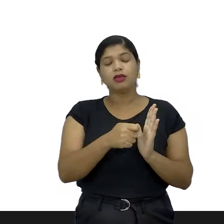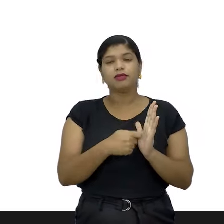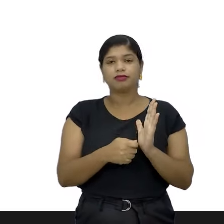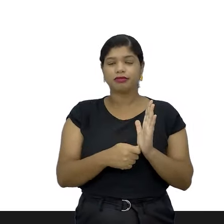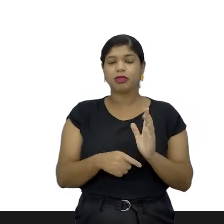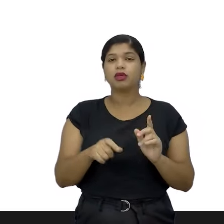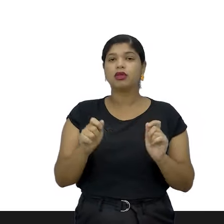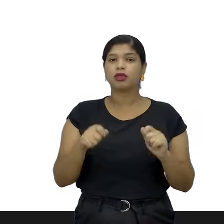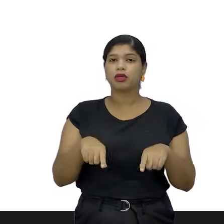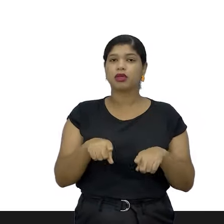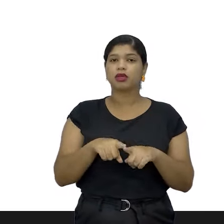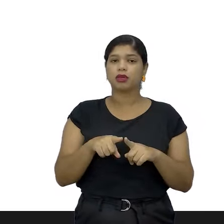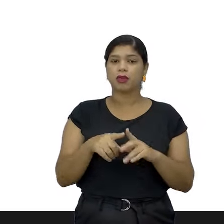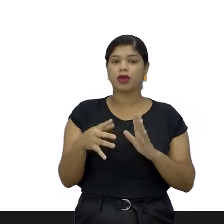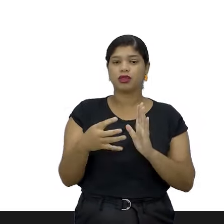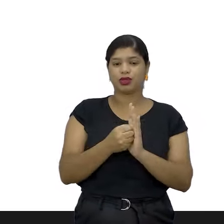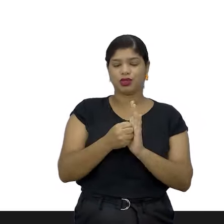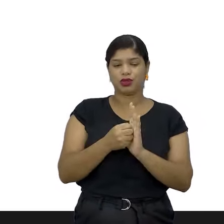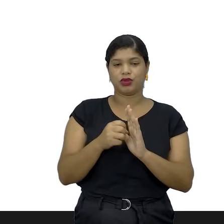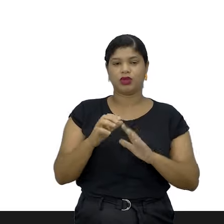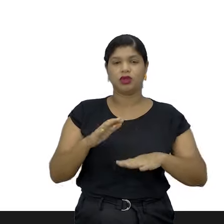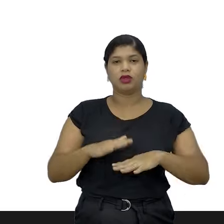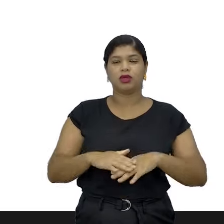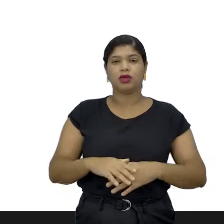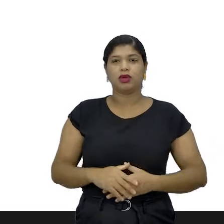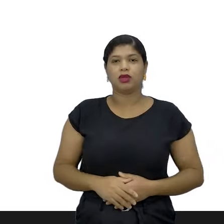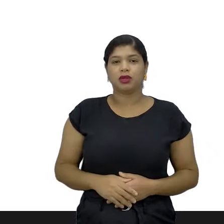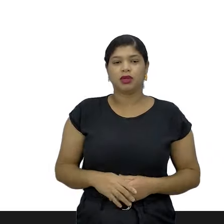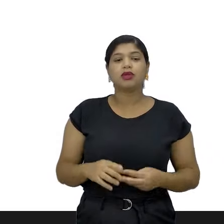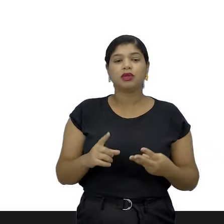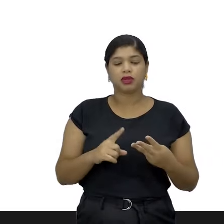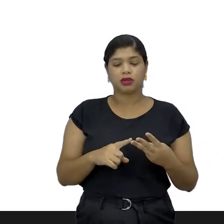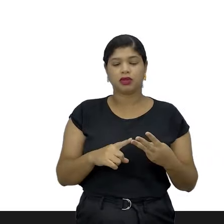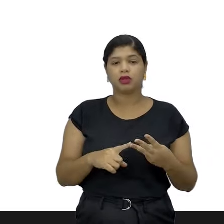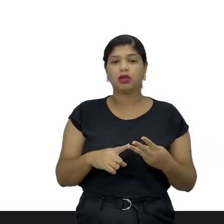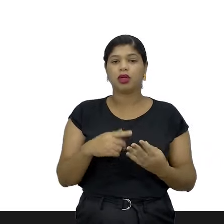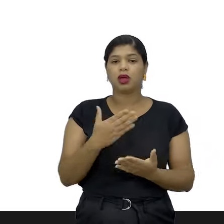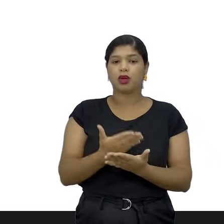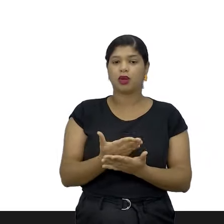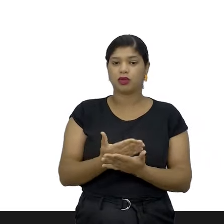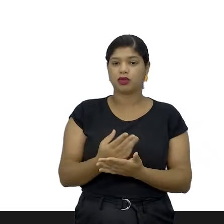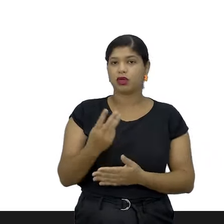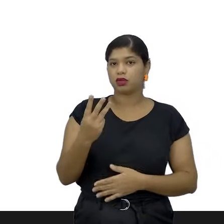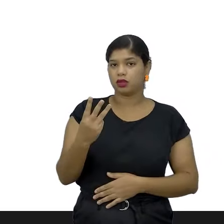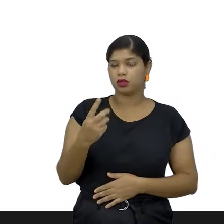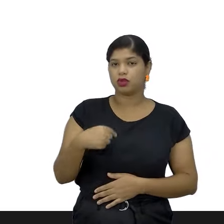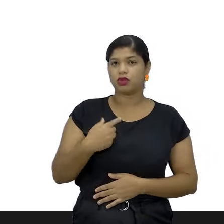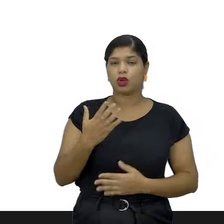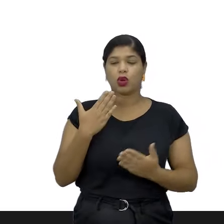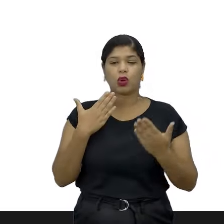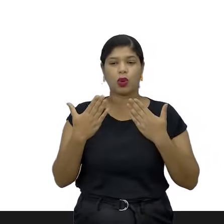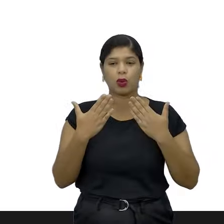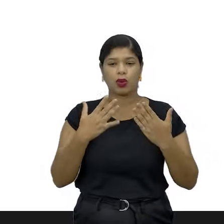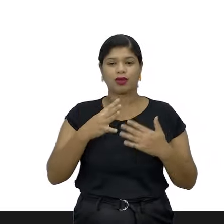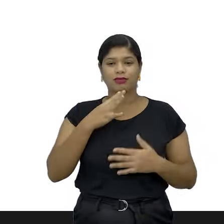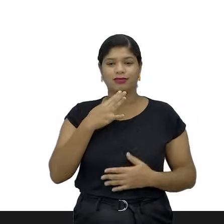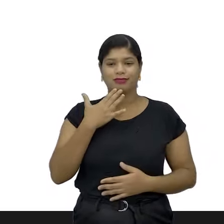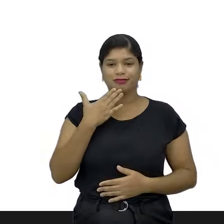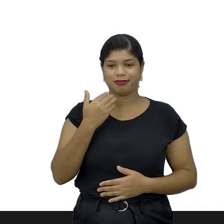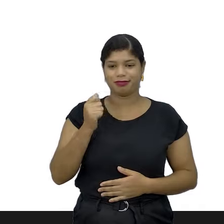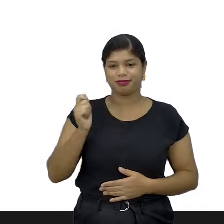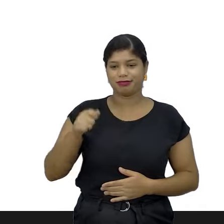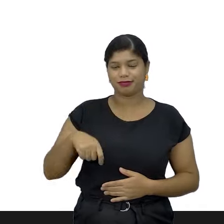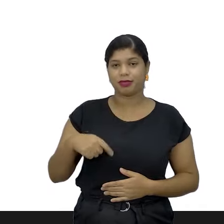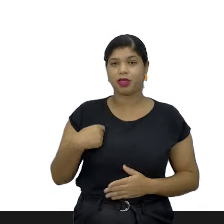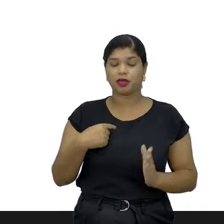um registro sobre o que discutiram. Na aula 3, eles vão comparar para conhecer melhor. Então, eles vão ler